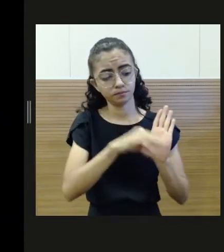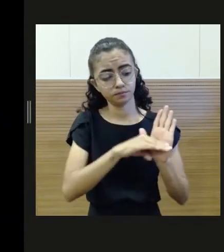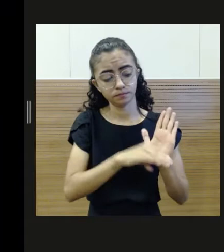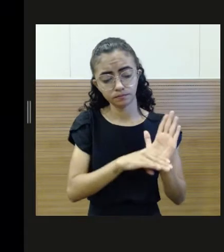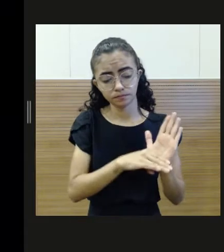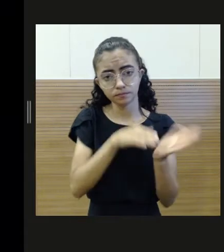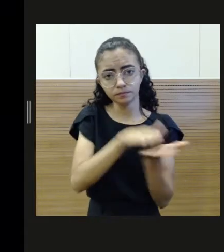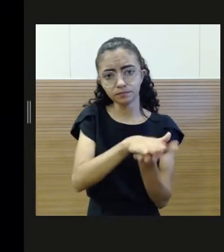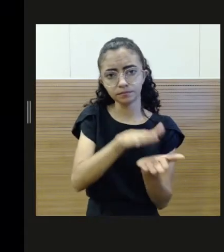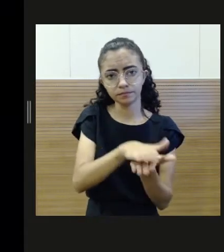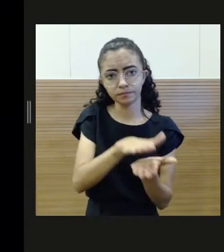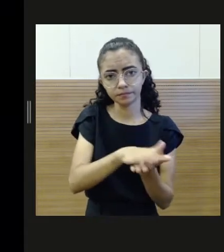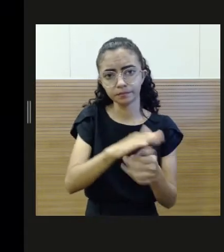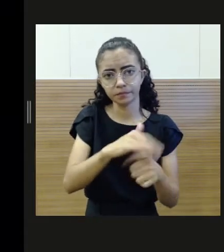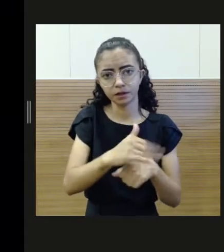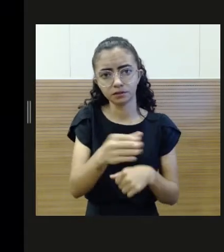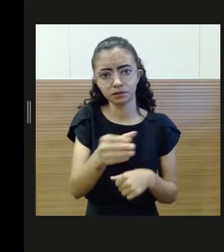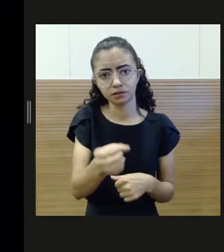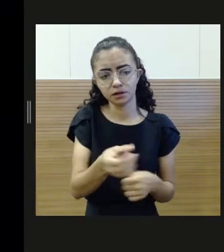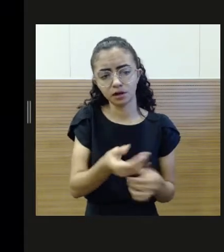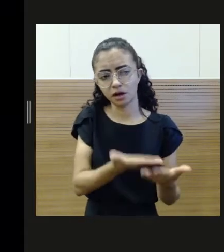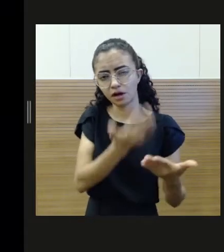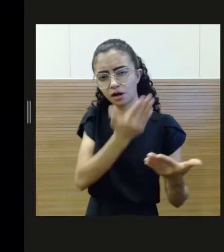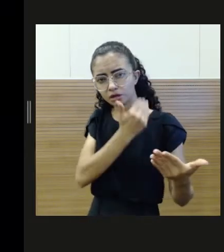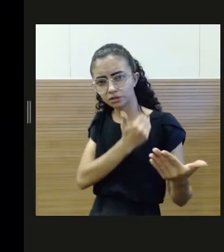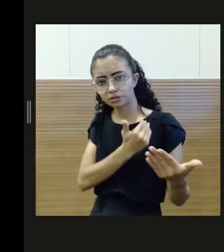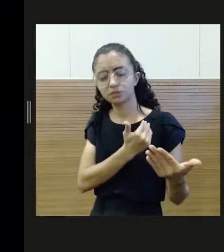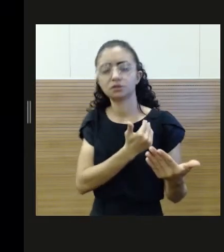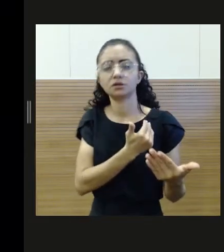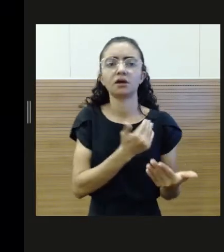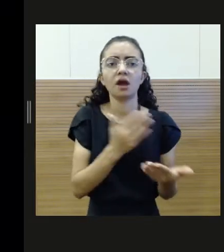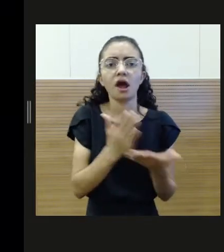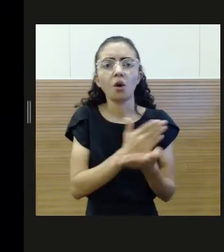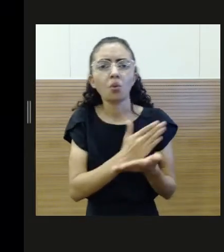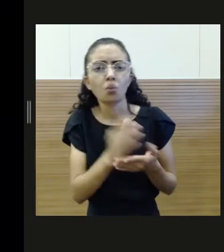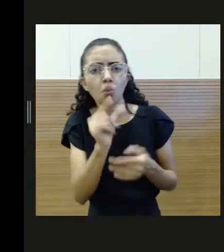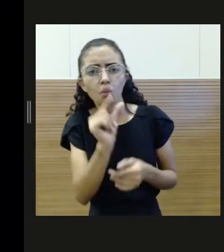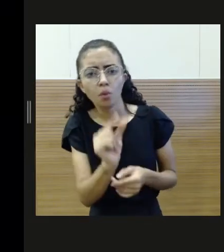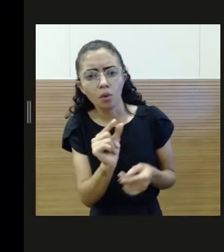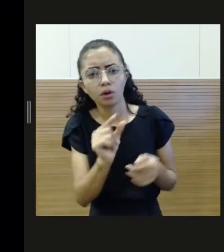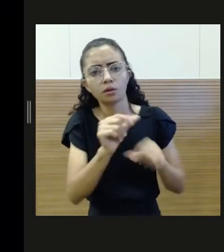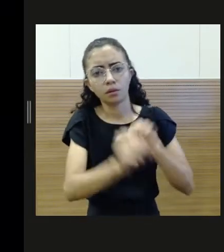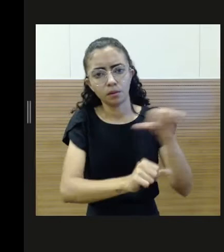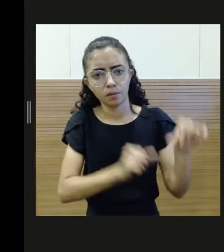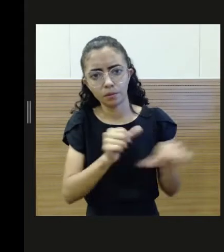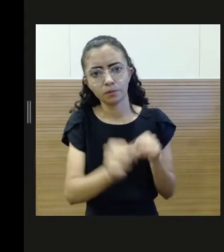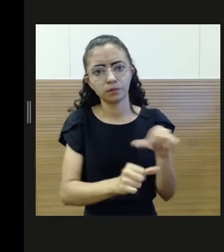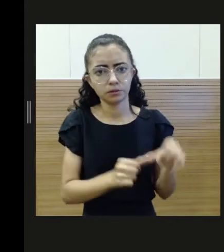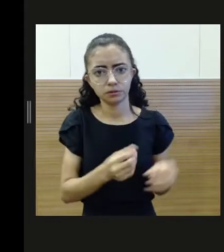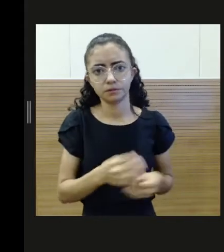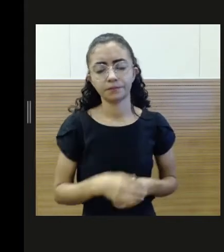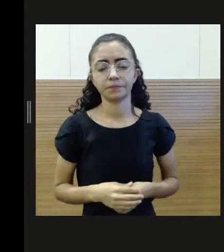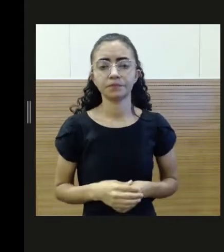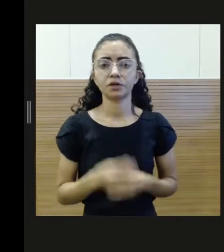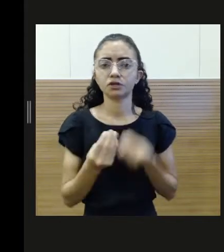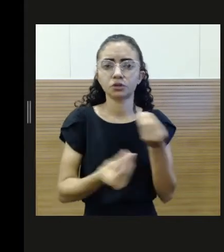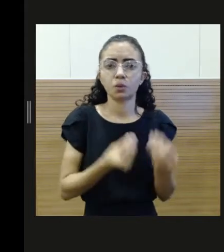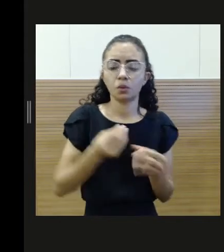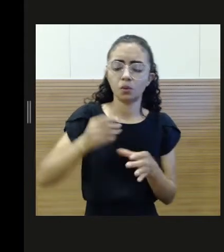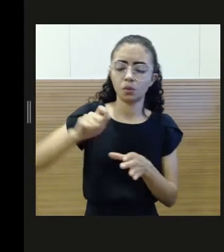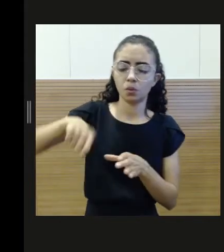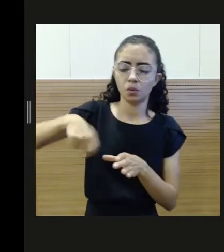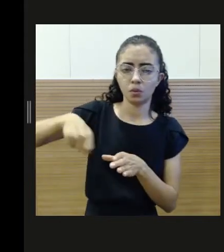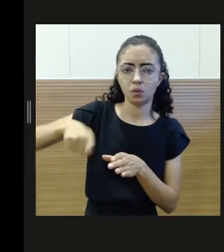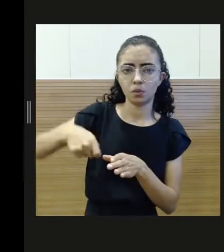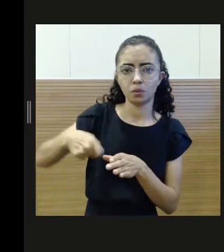tem mais refeições e alguns padrões de dieta, tem pequena relação em como as comidas são